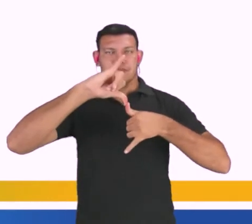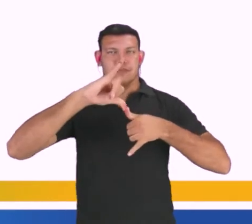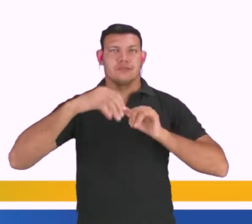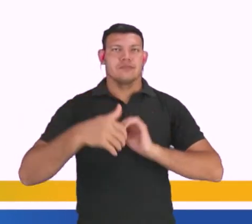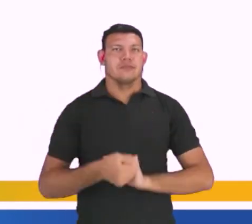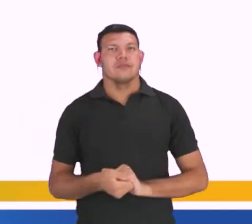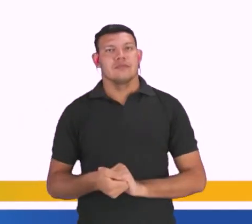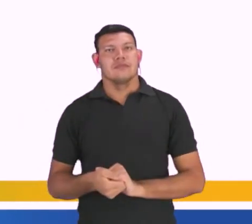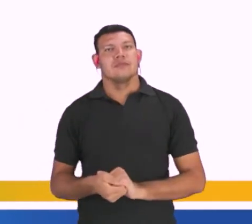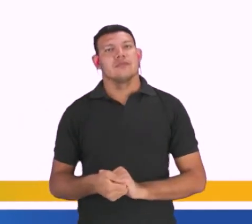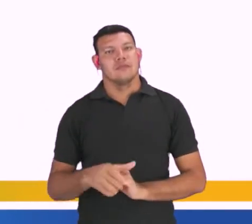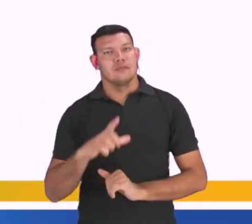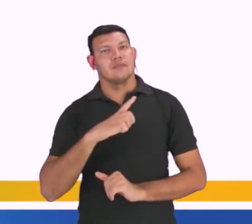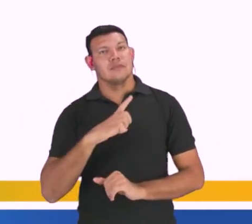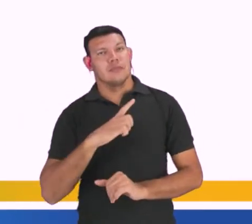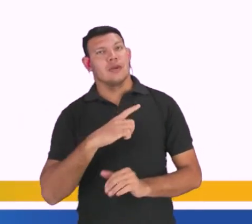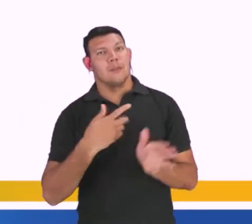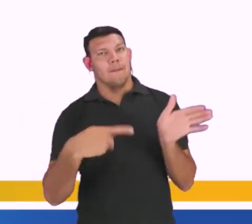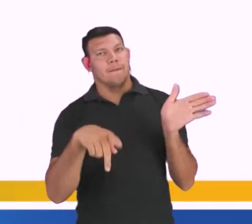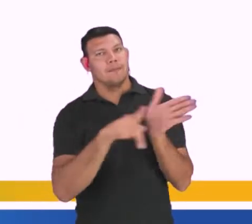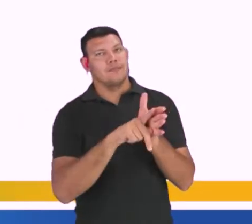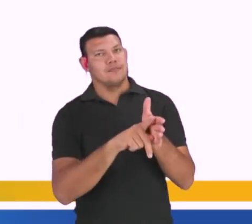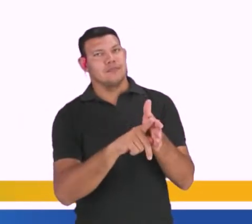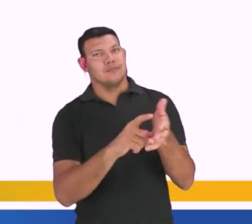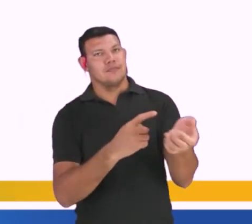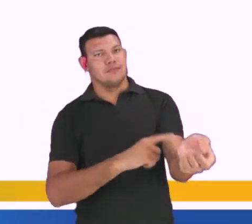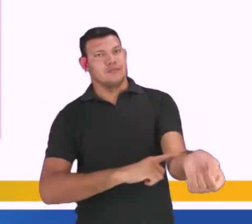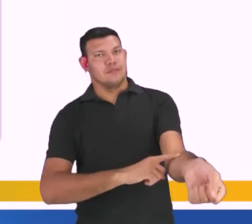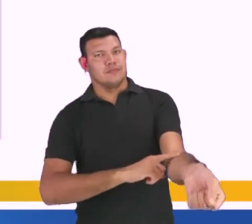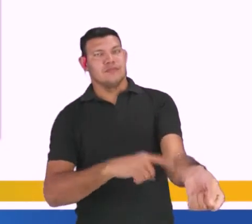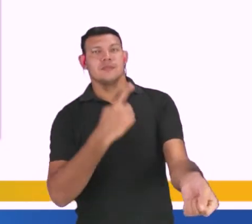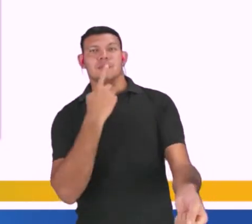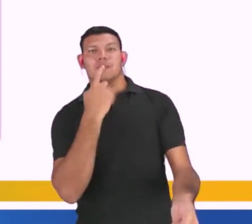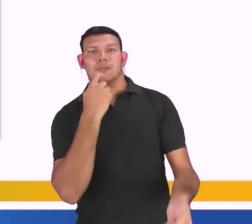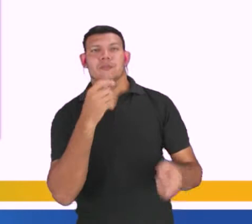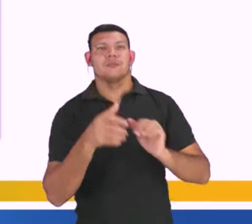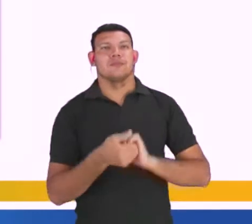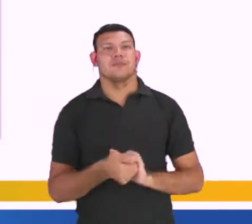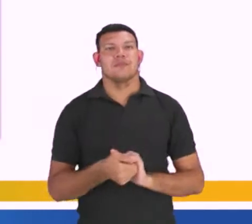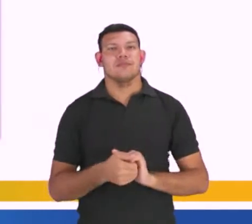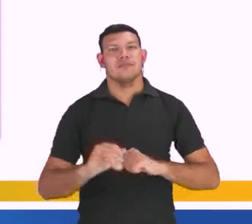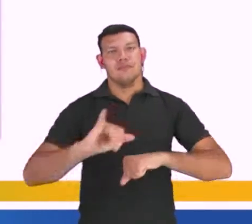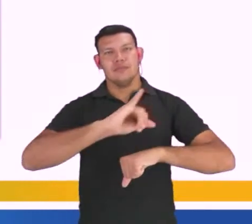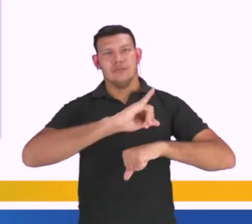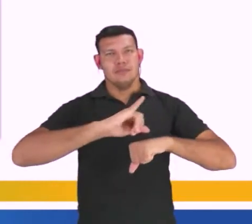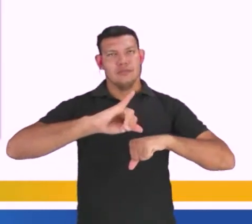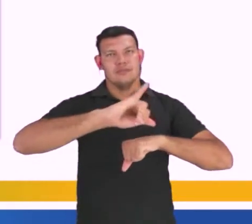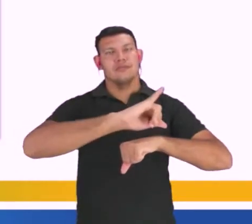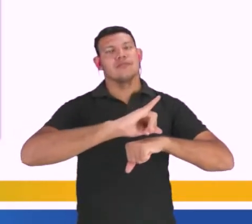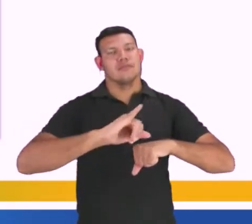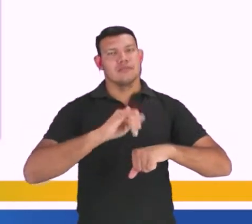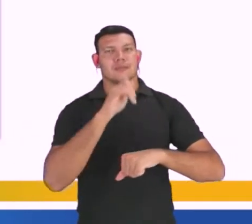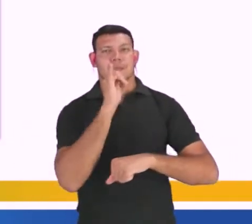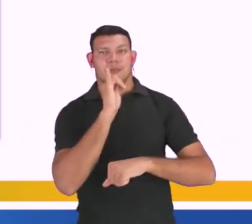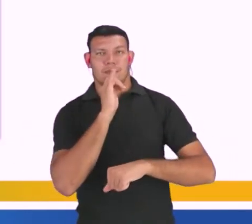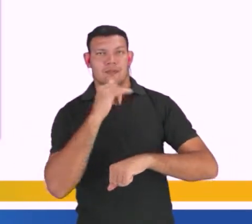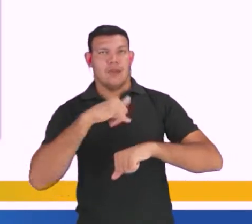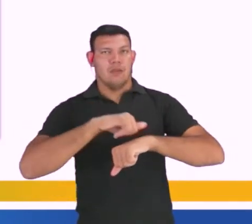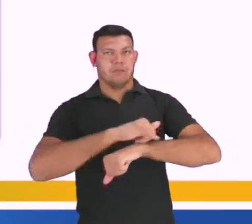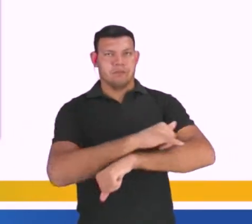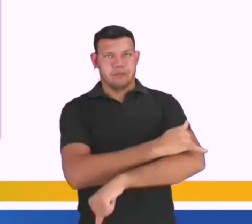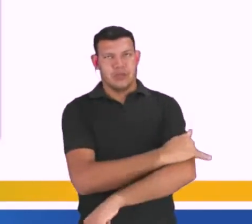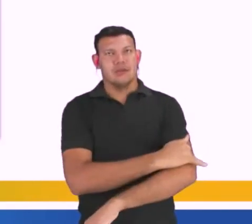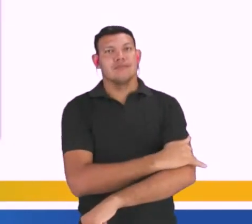Essa gordura, que também vai estar presente no sangue. Aqui nós temos o óleo e também